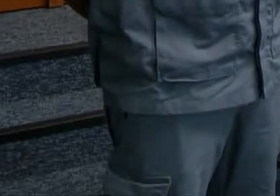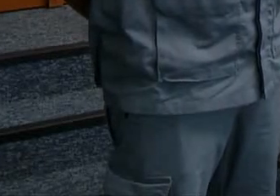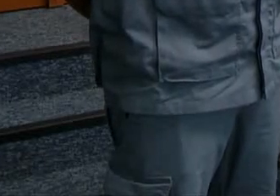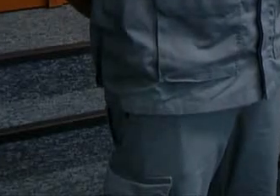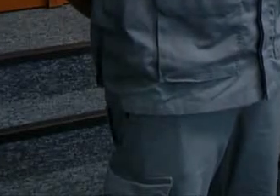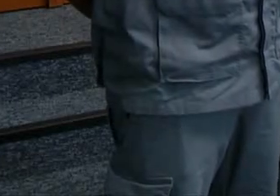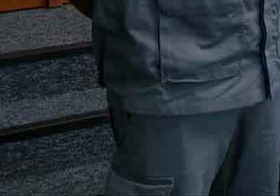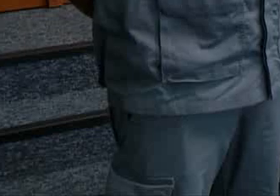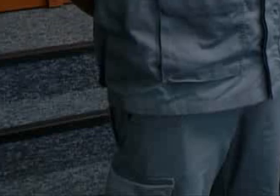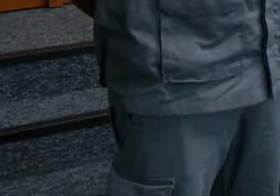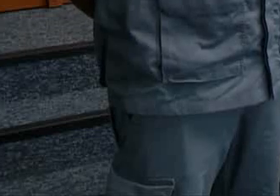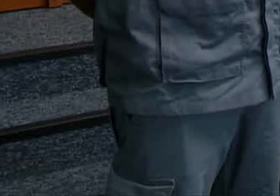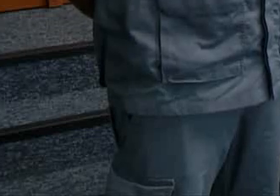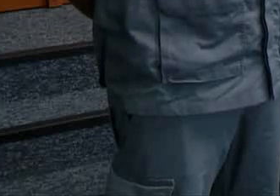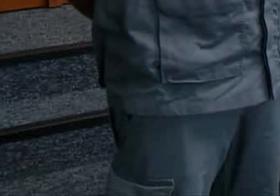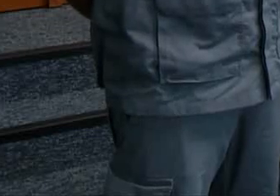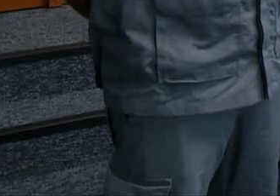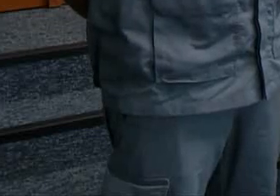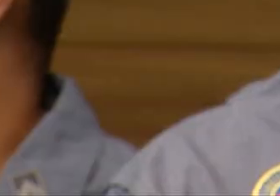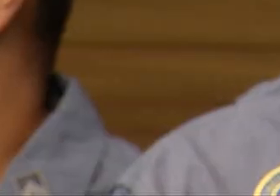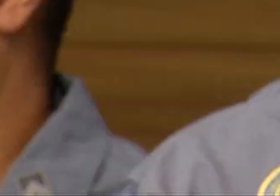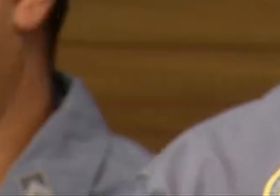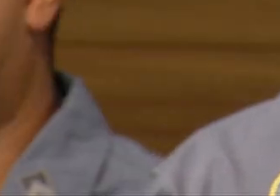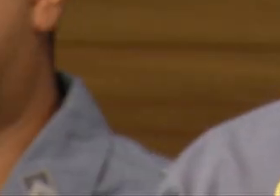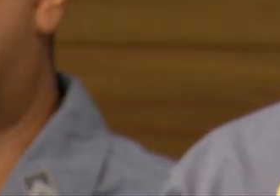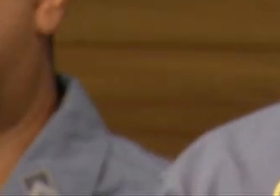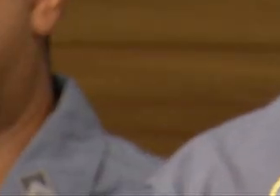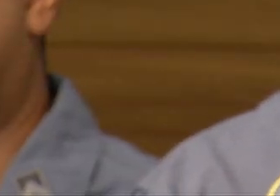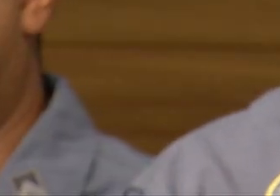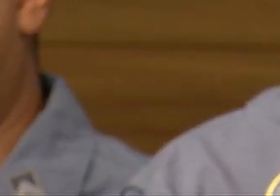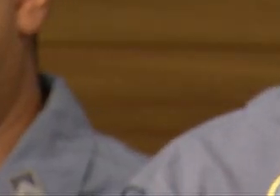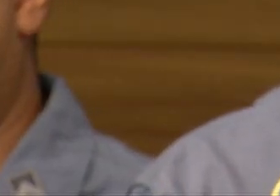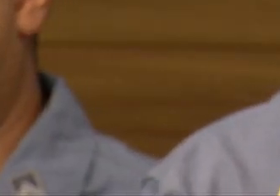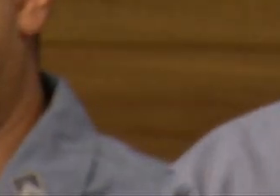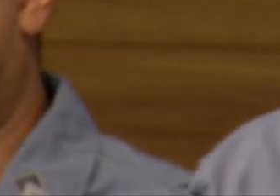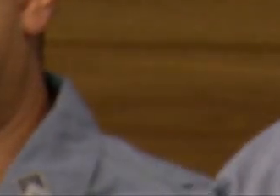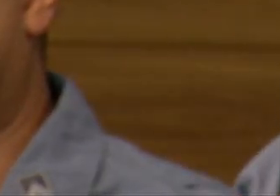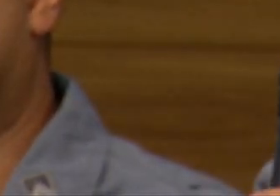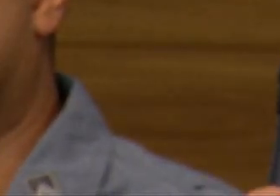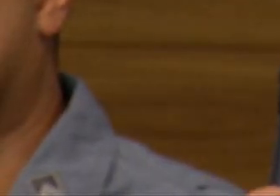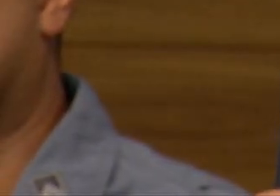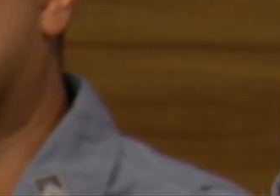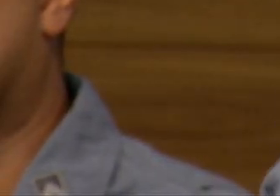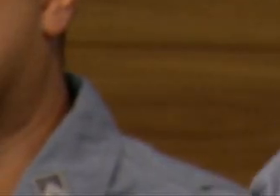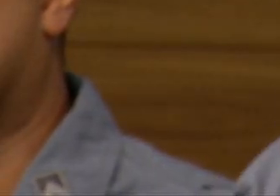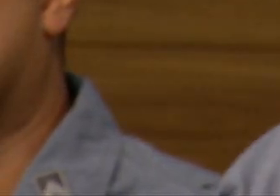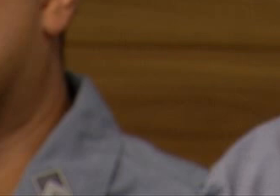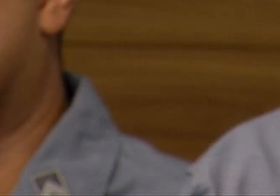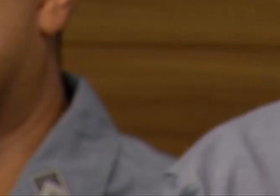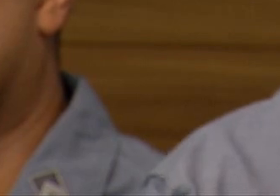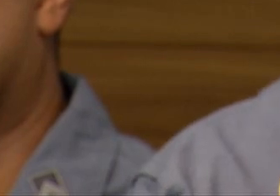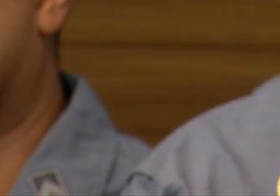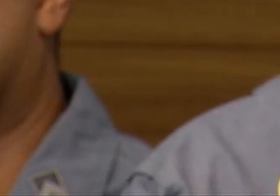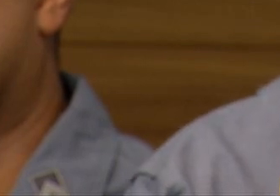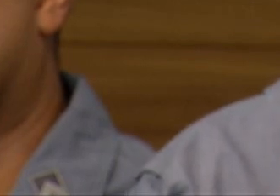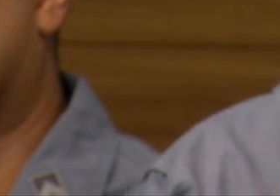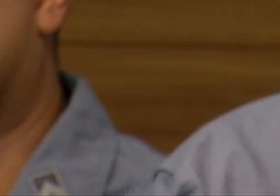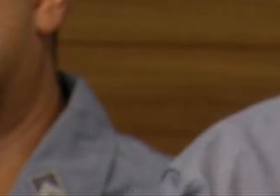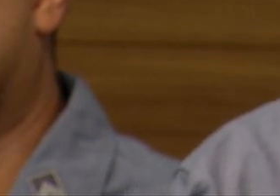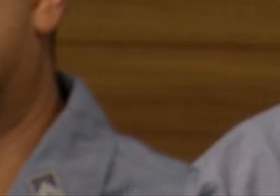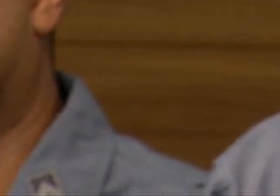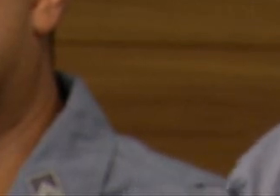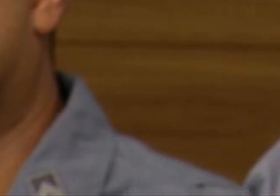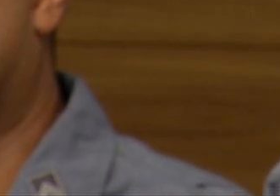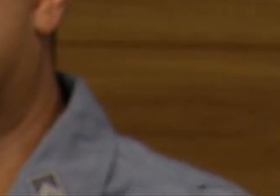24 horas por dia, são mulheres e homens valorosos, né, que estão prontos para atender a população nas